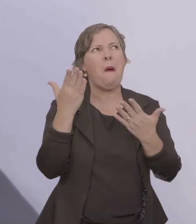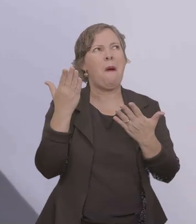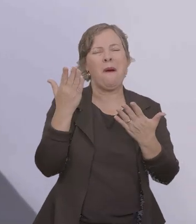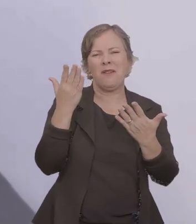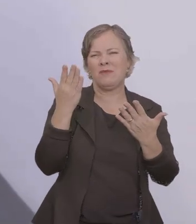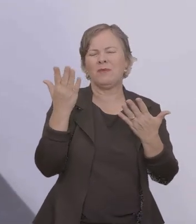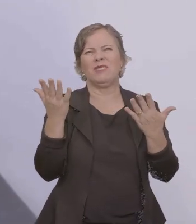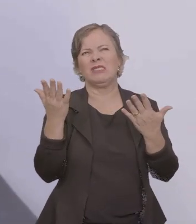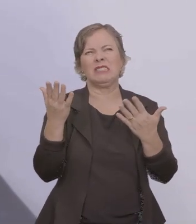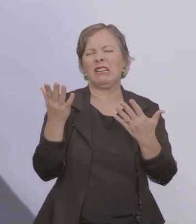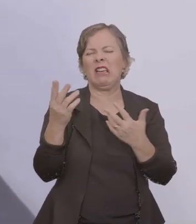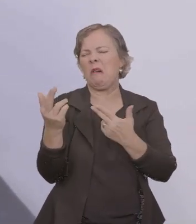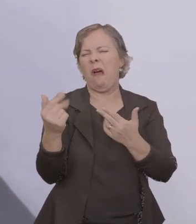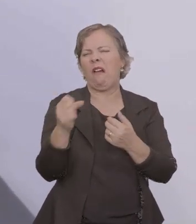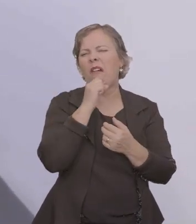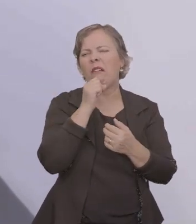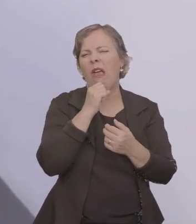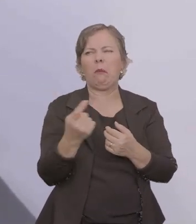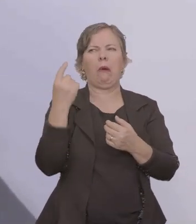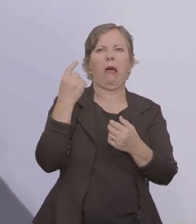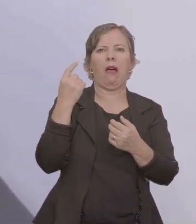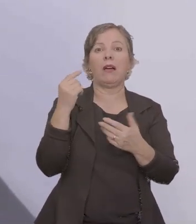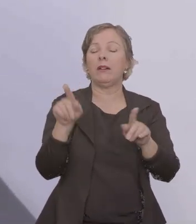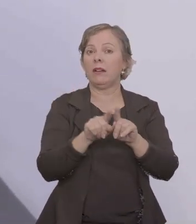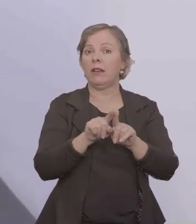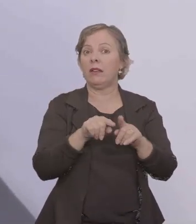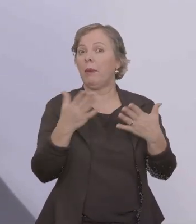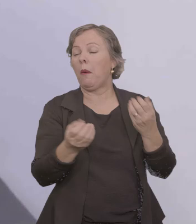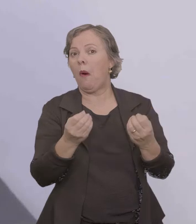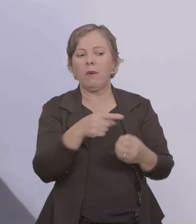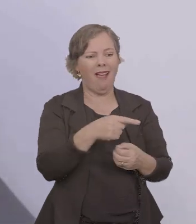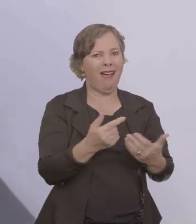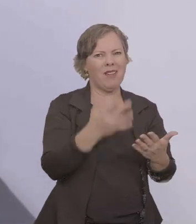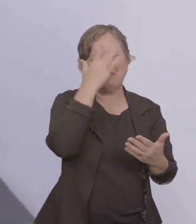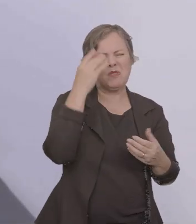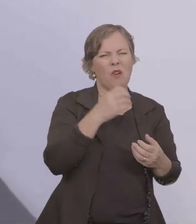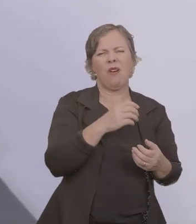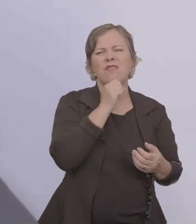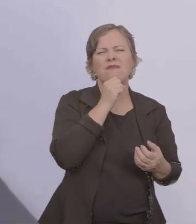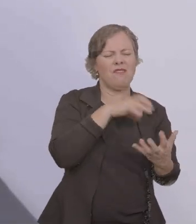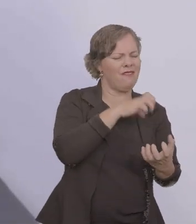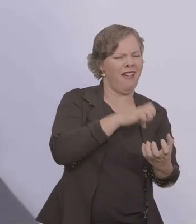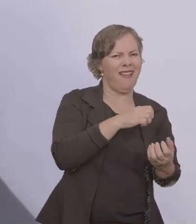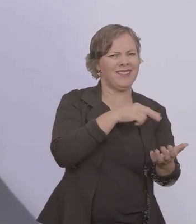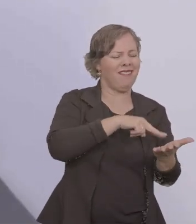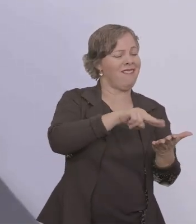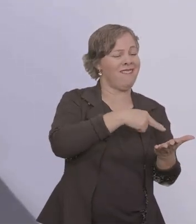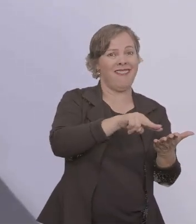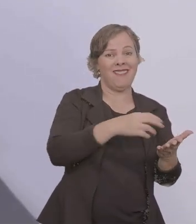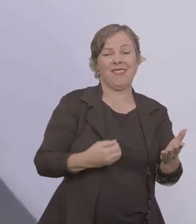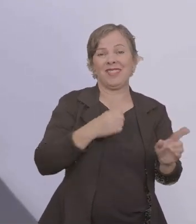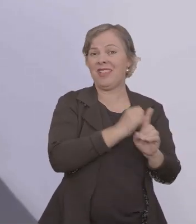totalmente arcaica, né? Enquanto os mais velhos, de fato, andam de skate, né? Tem uma vida